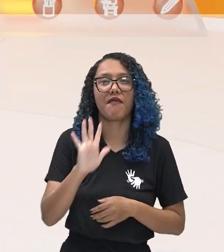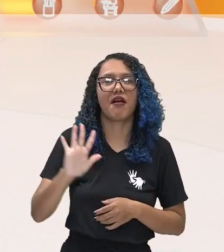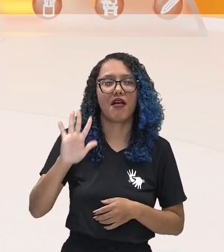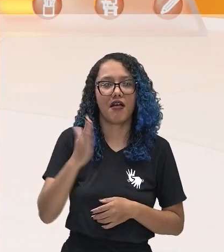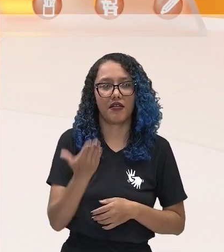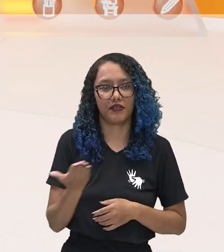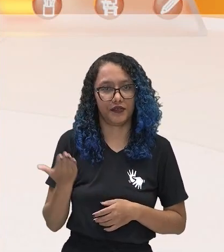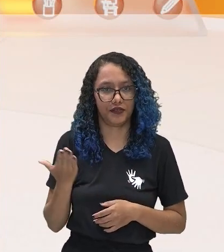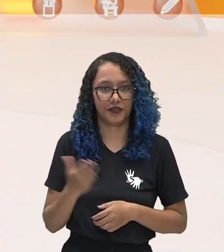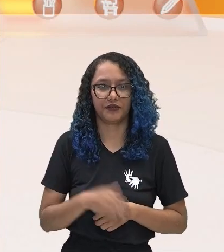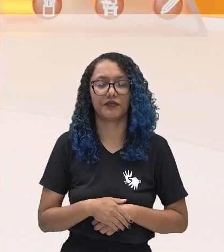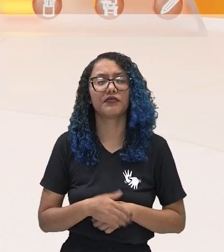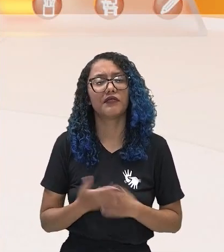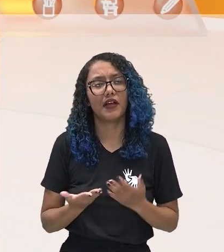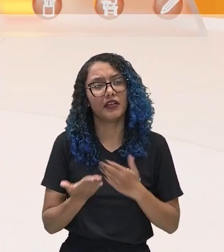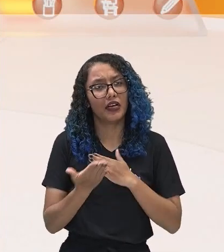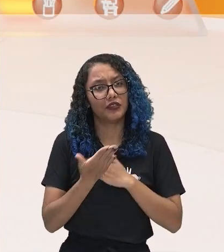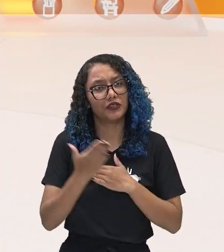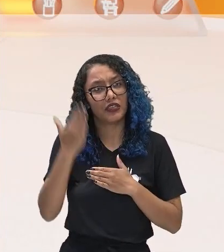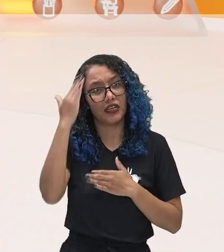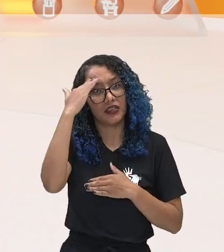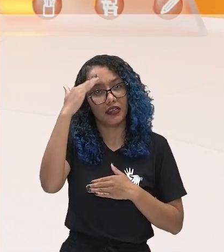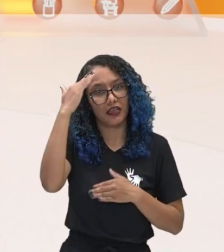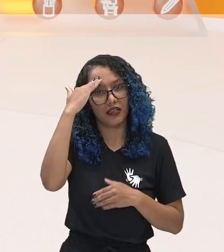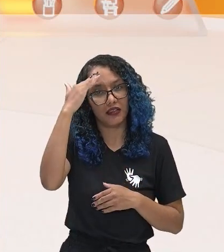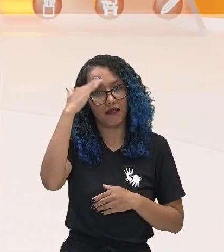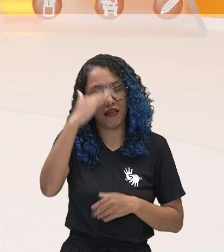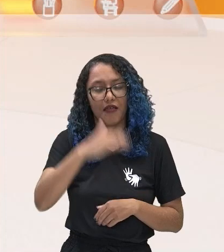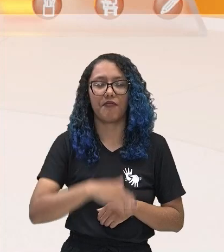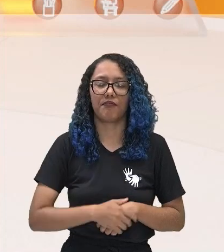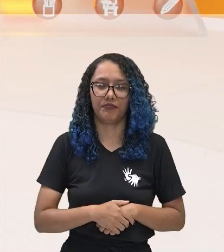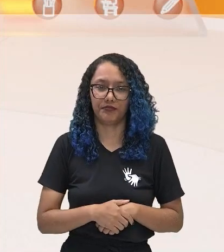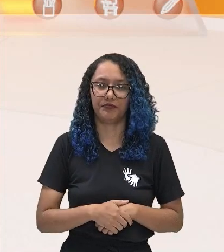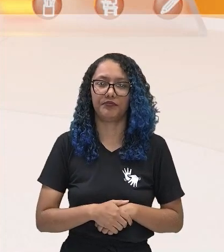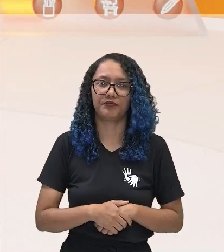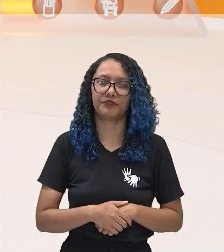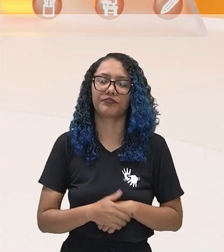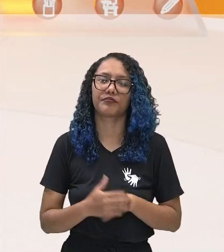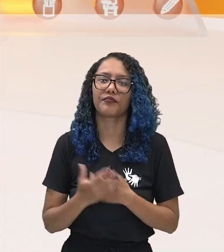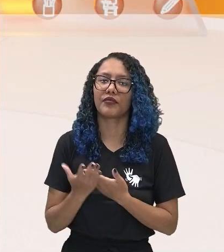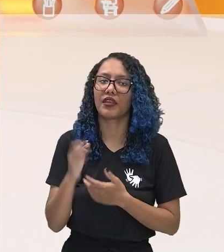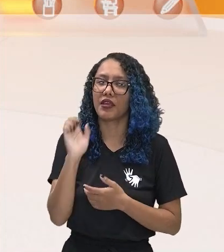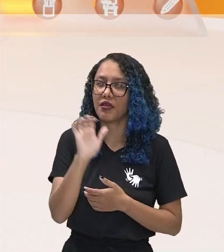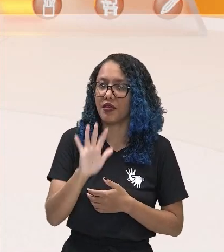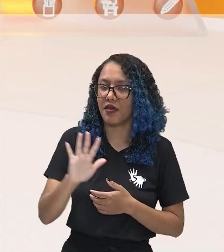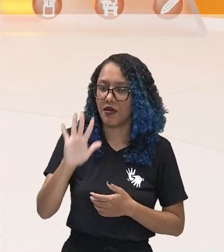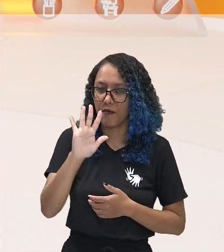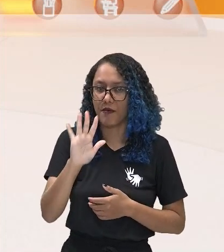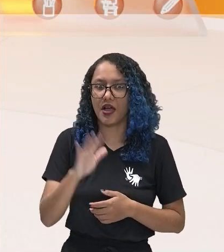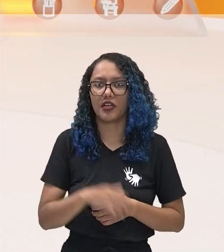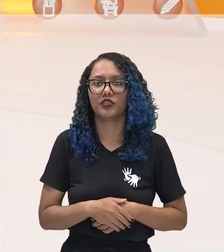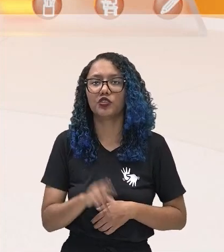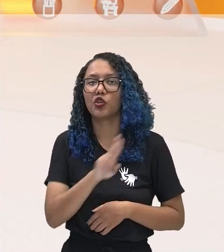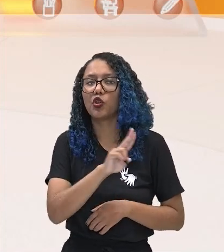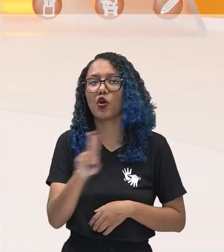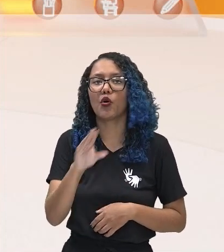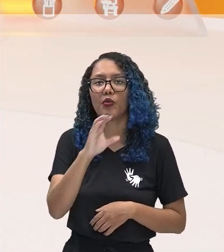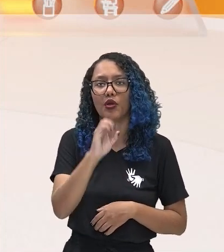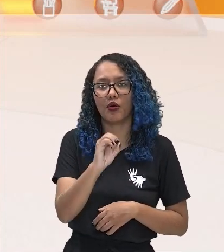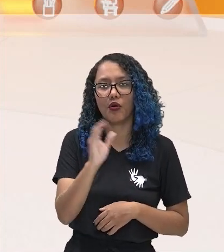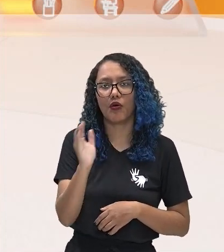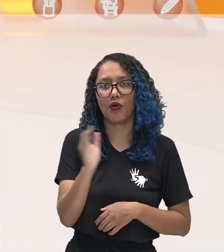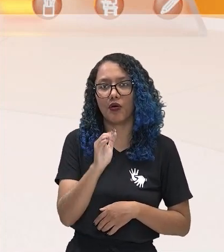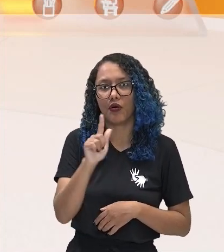que vai nos acompanhar na nossa aula aqui. Essa imagem, né, é o grito. Não sei se vocês